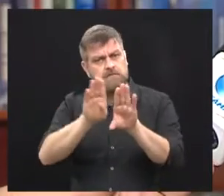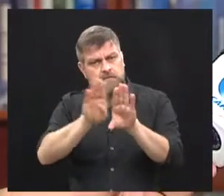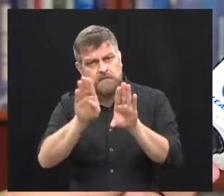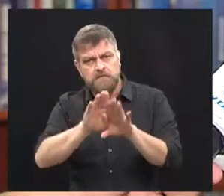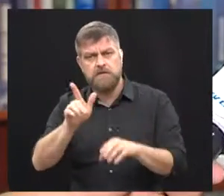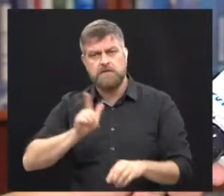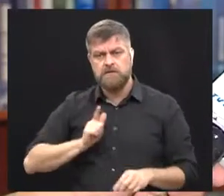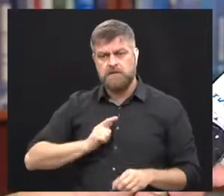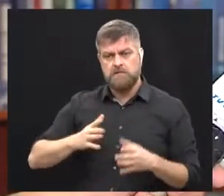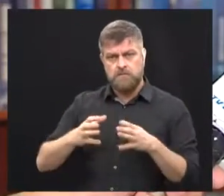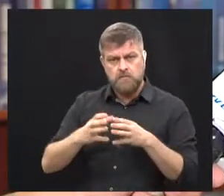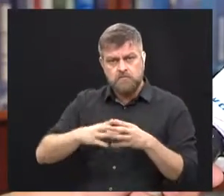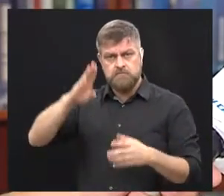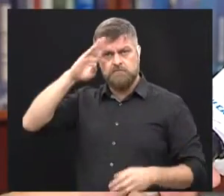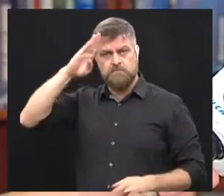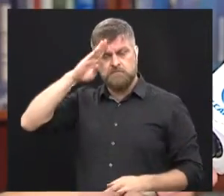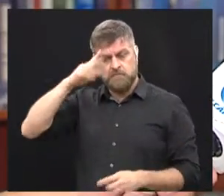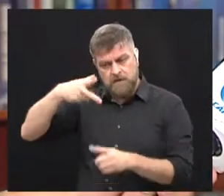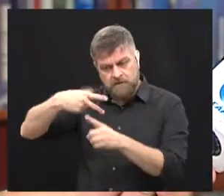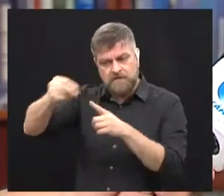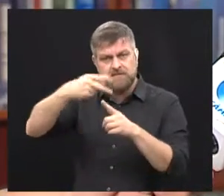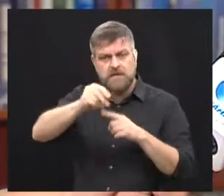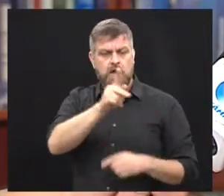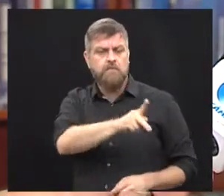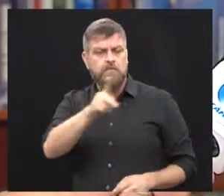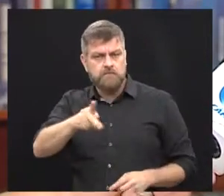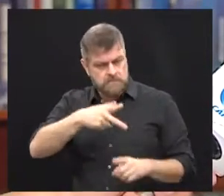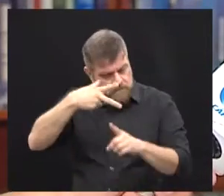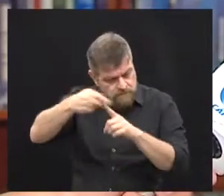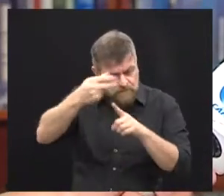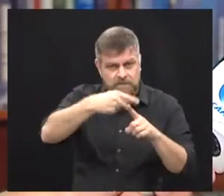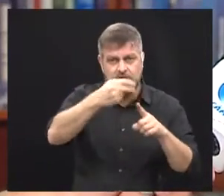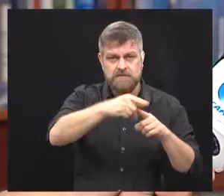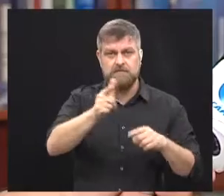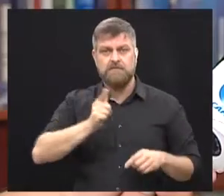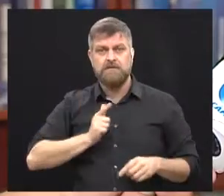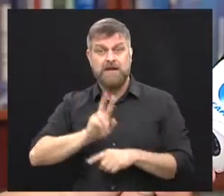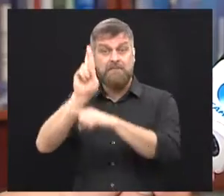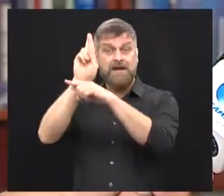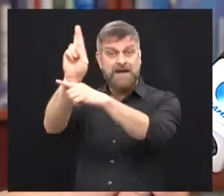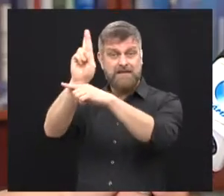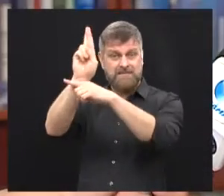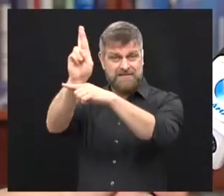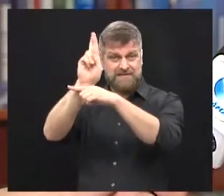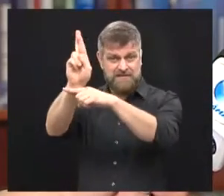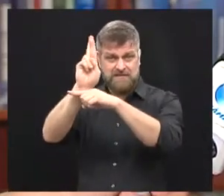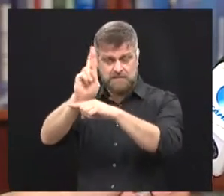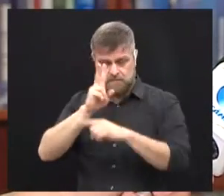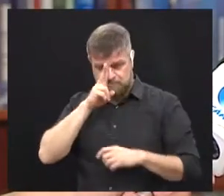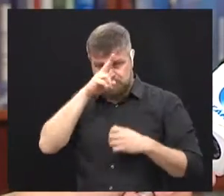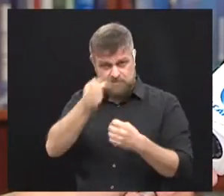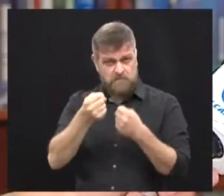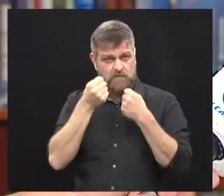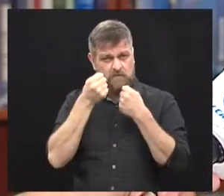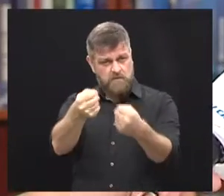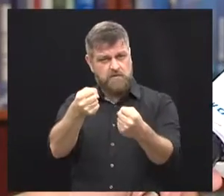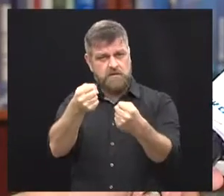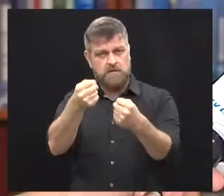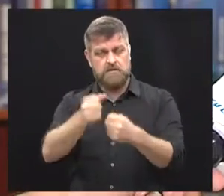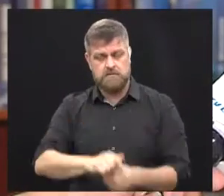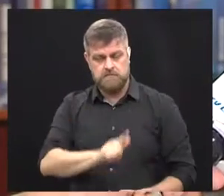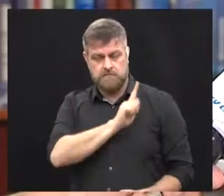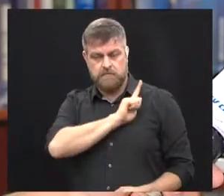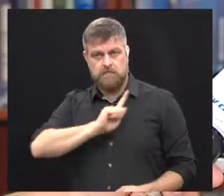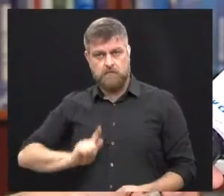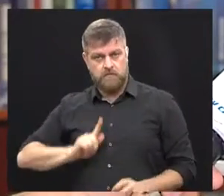militares sendo eleitos, professores sendo eleitos. Então, há uma grande representatividade, isso fortalece, de certa maneira, a